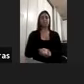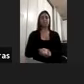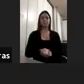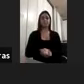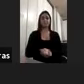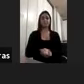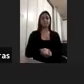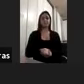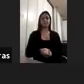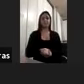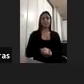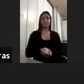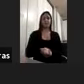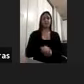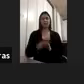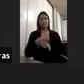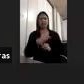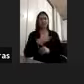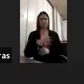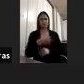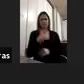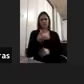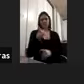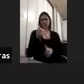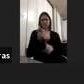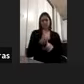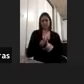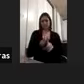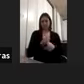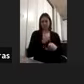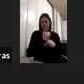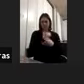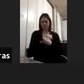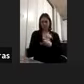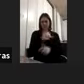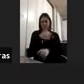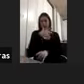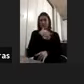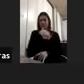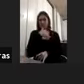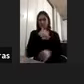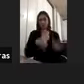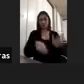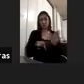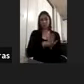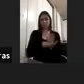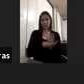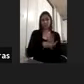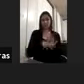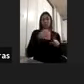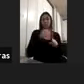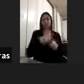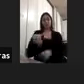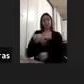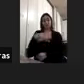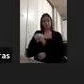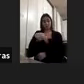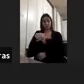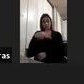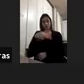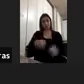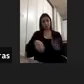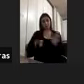Gil, se eu não me engano, uns 6 meses, eu acredito. Isso, foi em novembro. Ele pegou em maio, né?